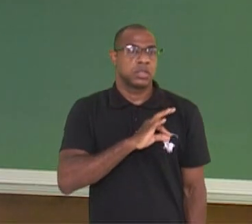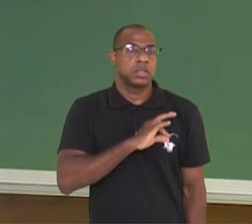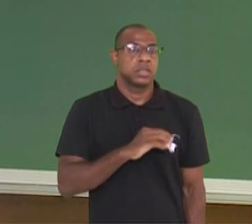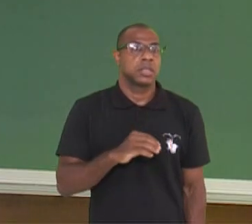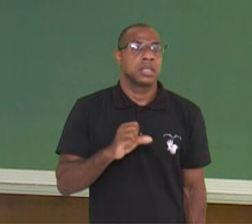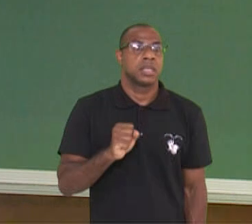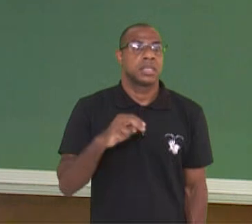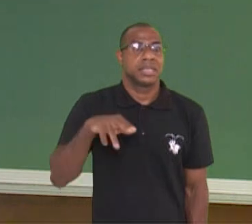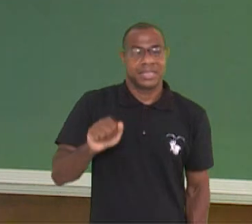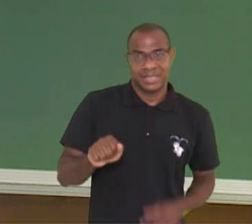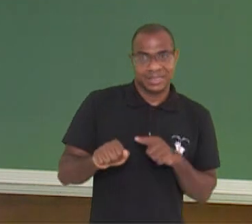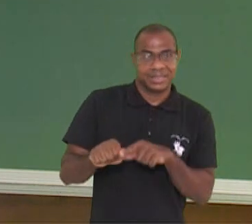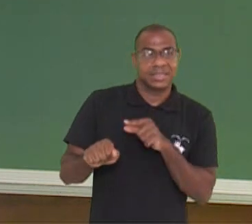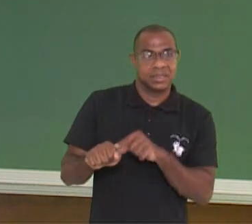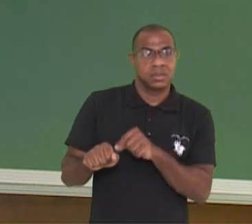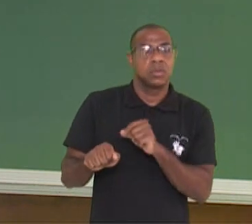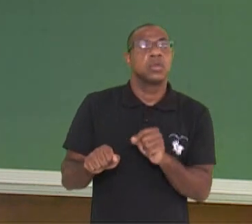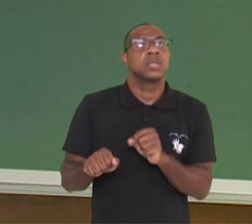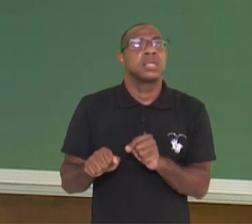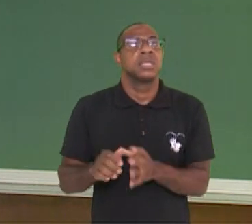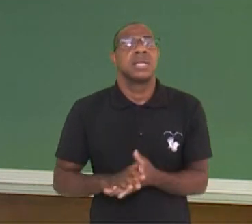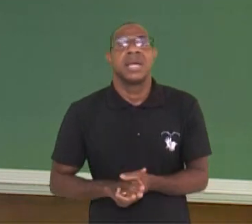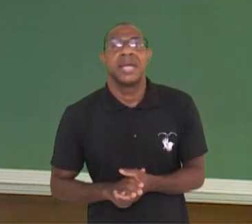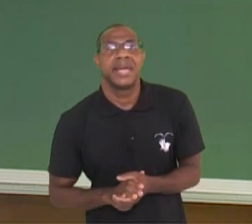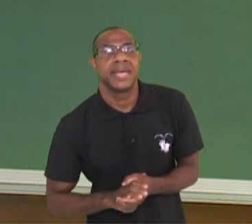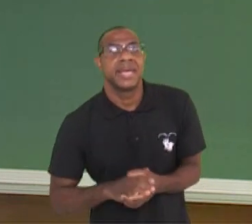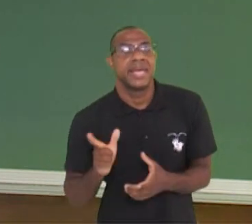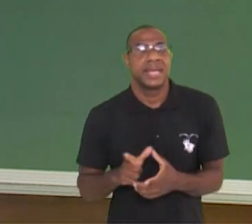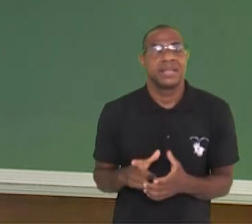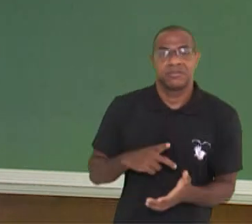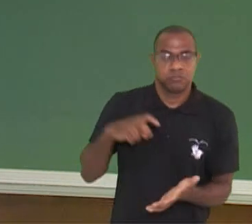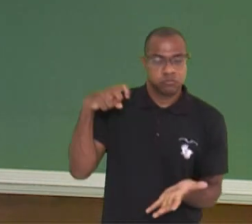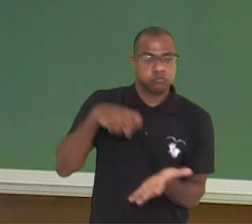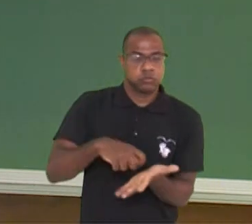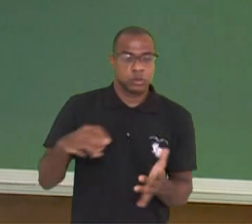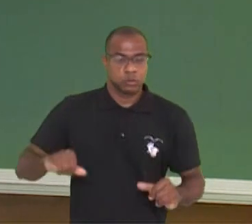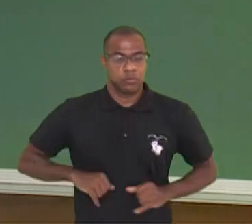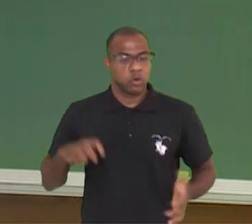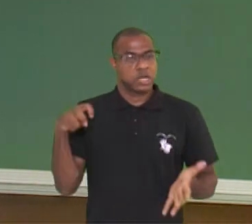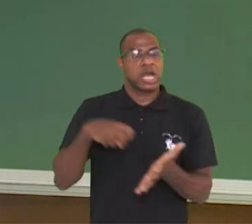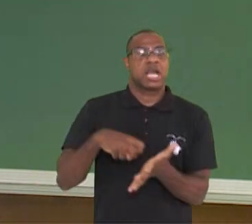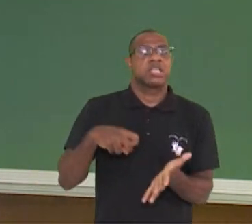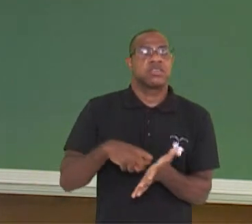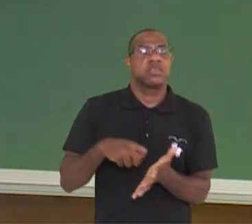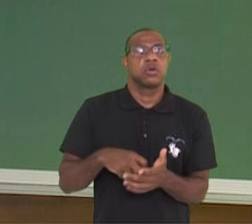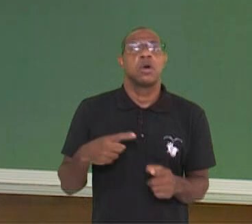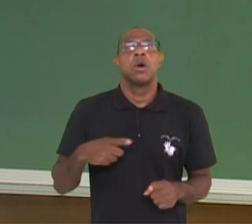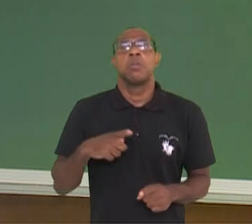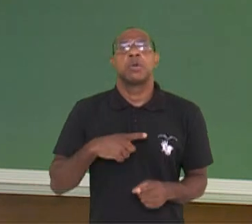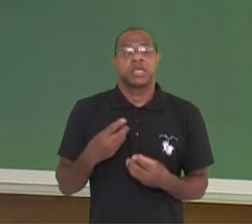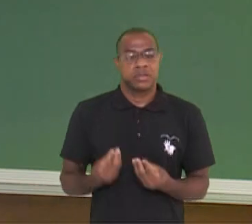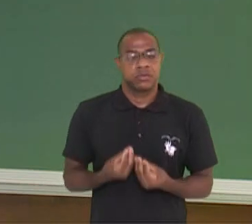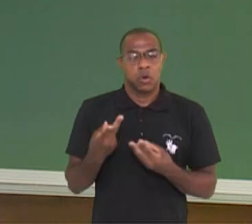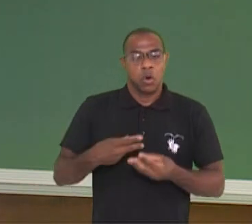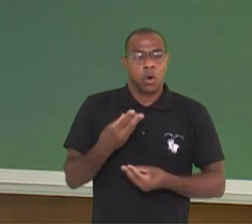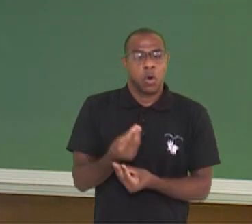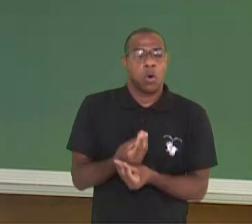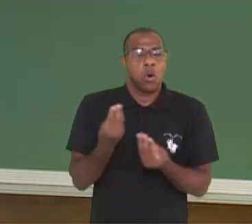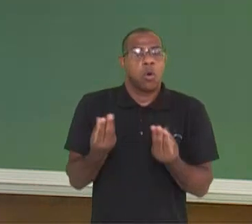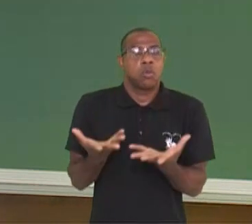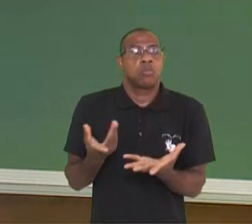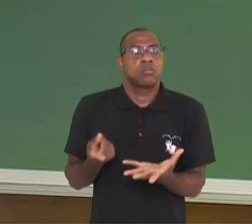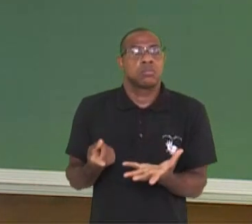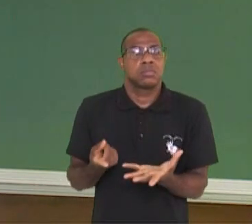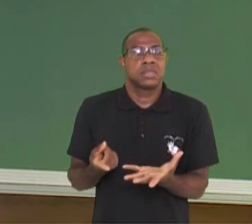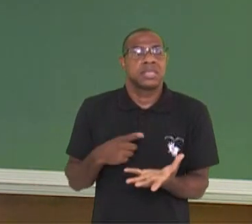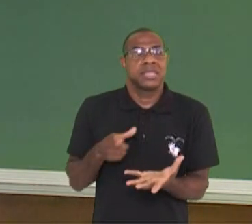contra a escravidão, por prestar homenagens a personalidades que eram contra a escravidão, por escrever em jornais contra a escravidão.